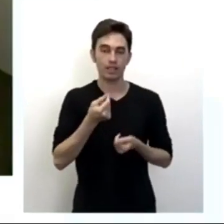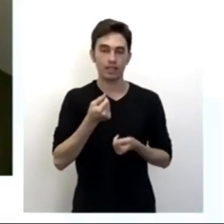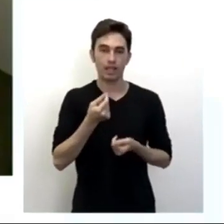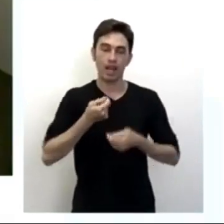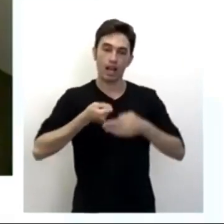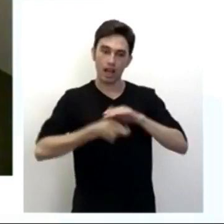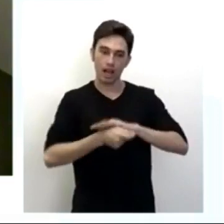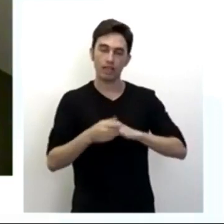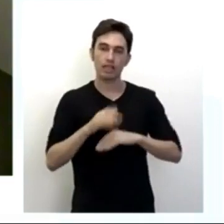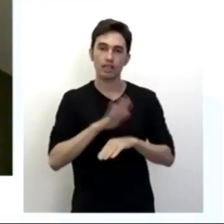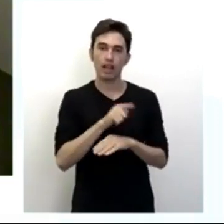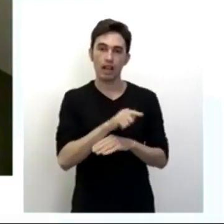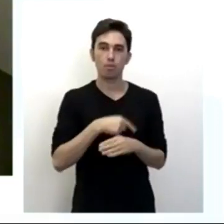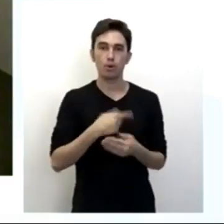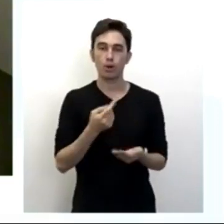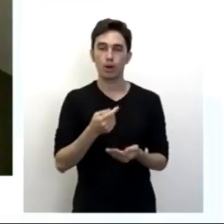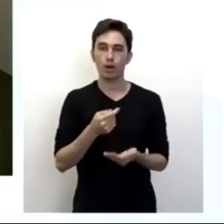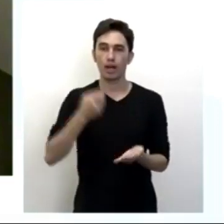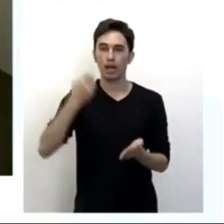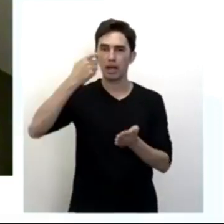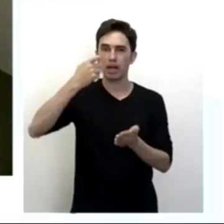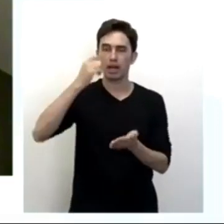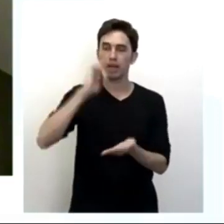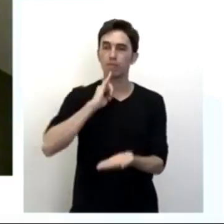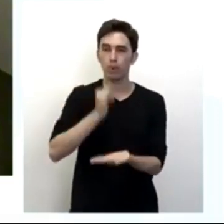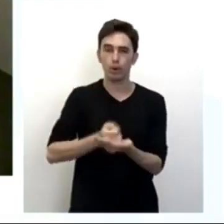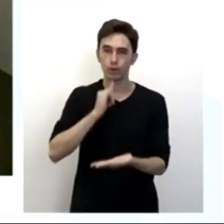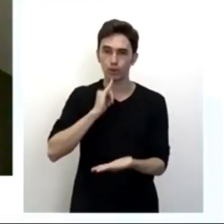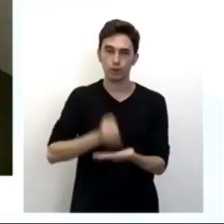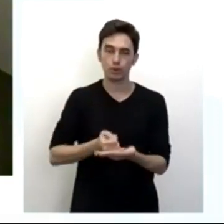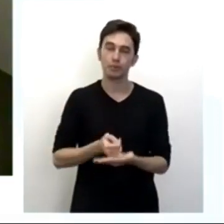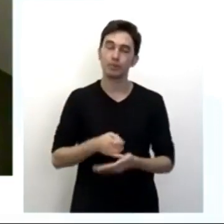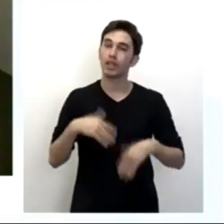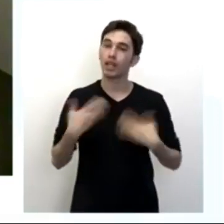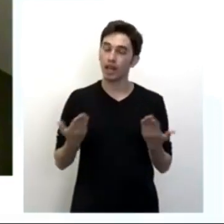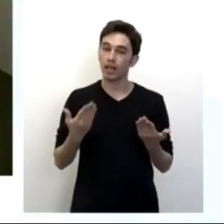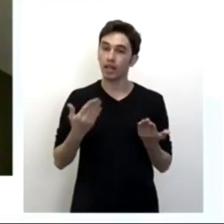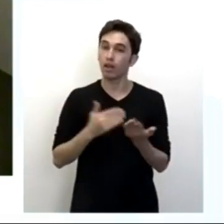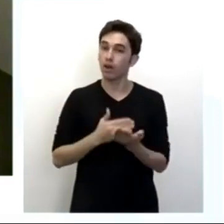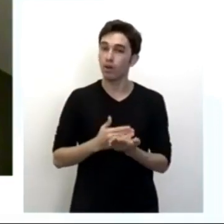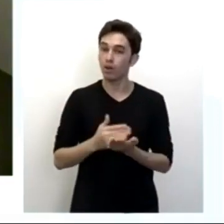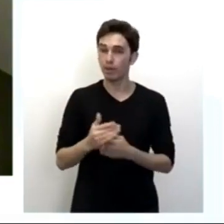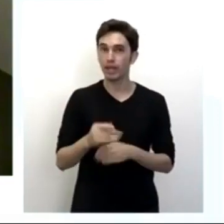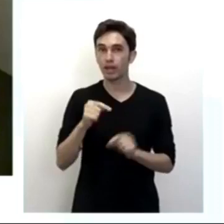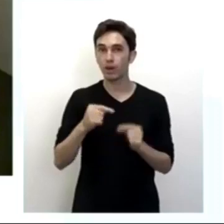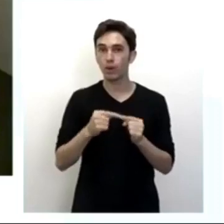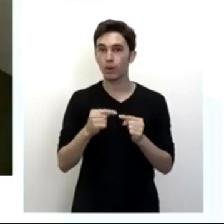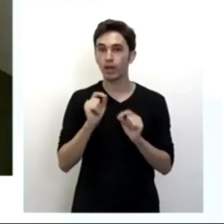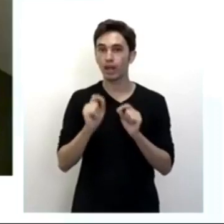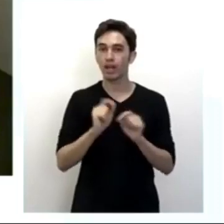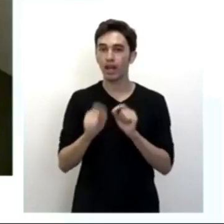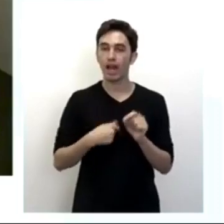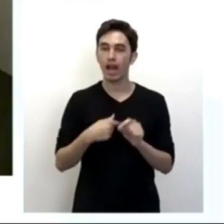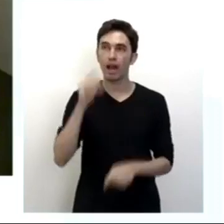né? Aquilo que, como eu já falei para vocês, vai dar origem, do ponto de vista teórico e prático,